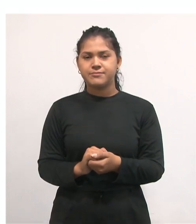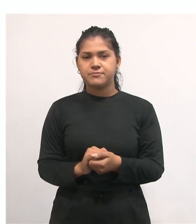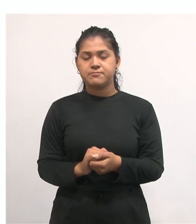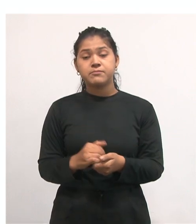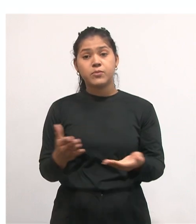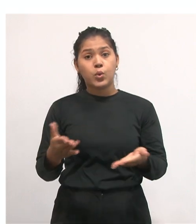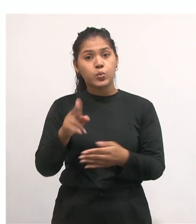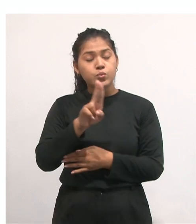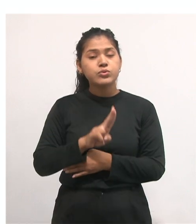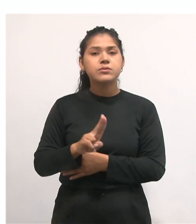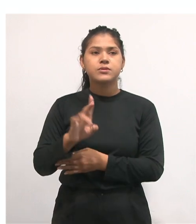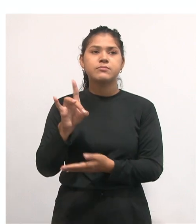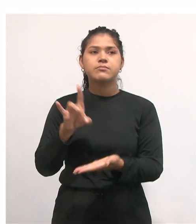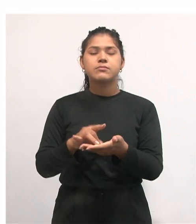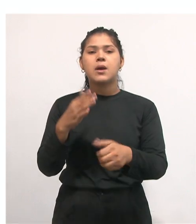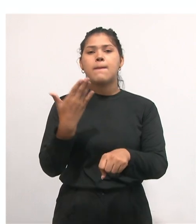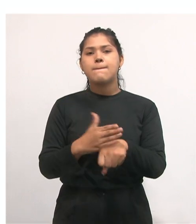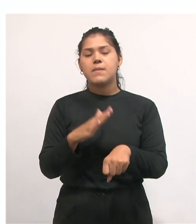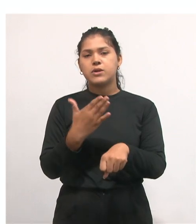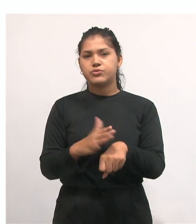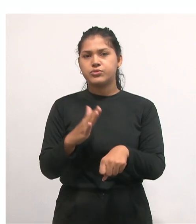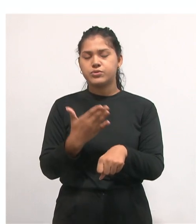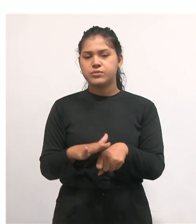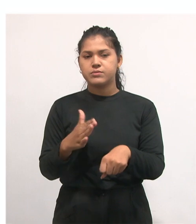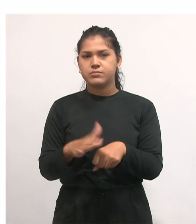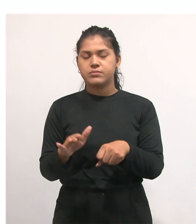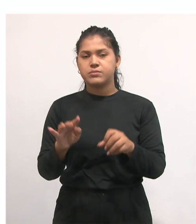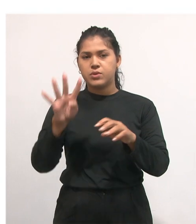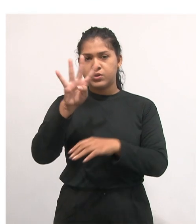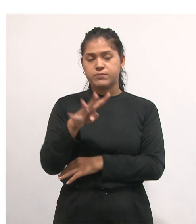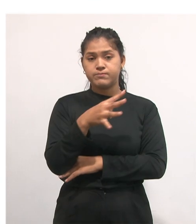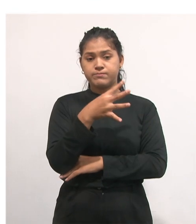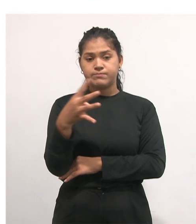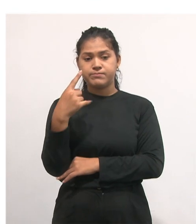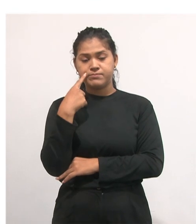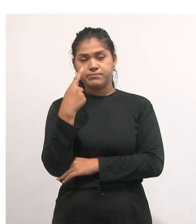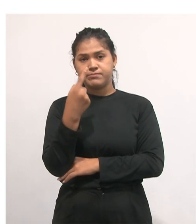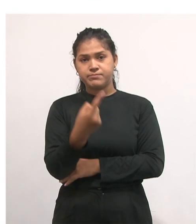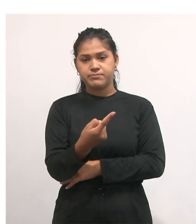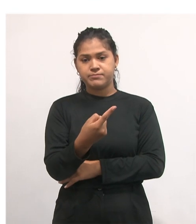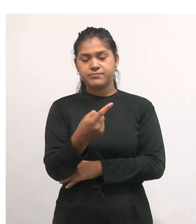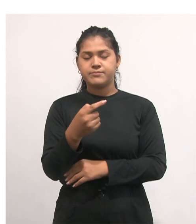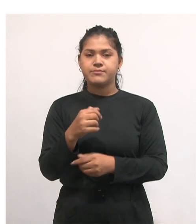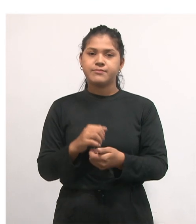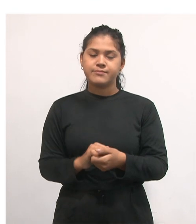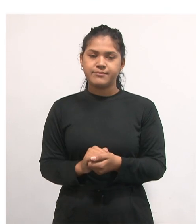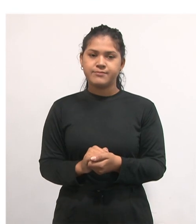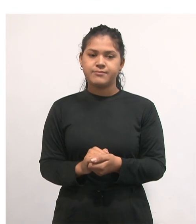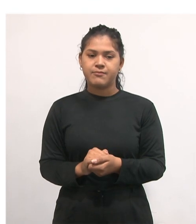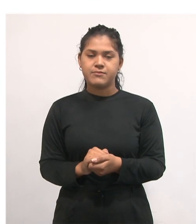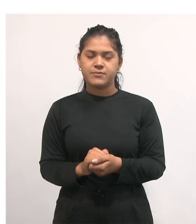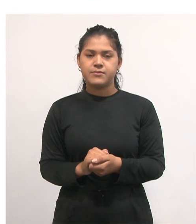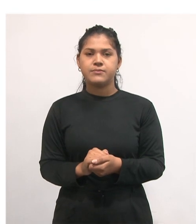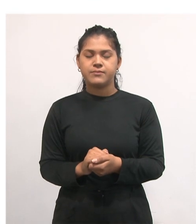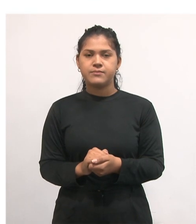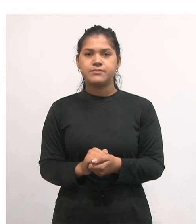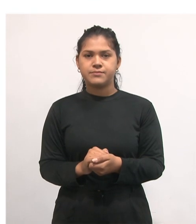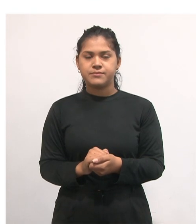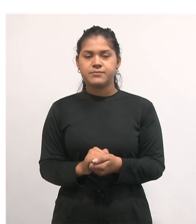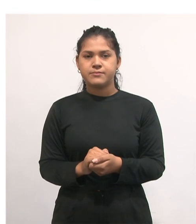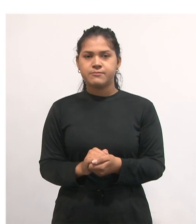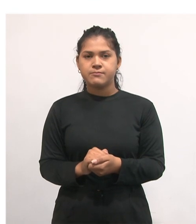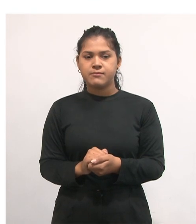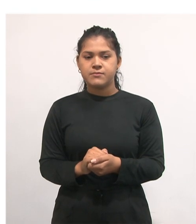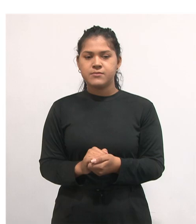vai aplicar essa fórmula na nossa tabela. Veja a nossa tabela aqui, ó. Essa é a nossa tabela,